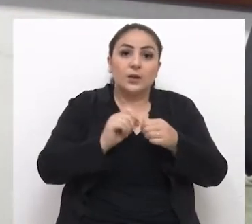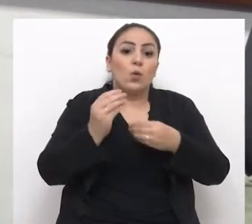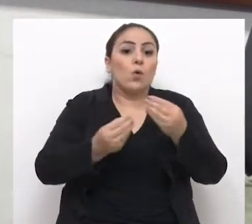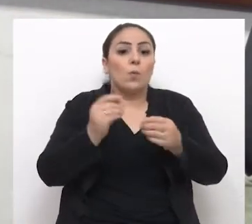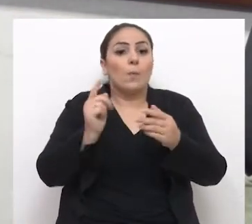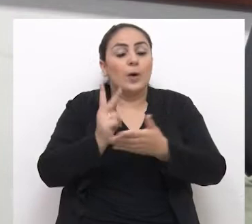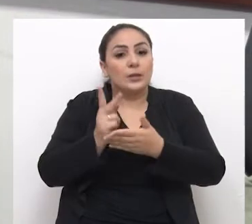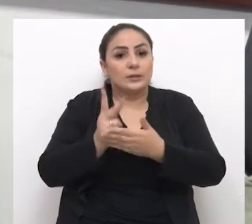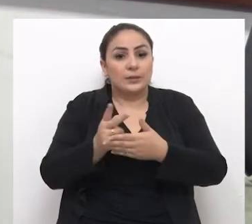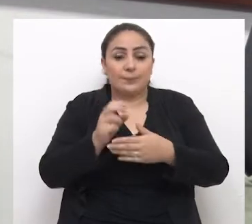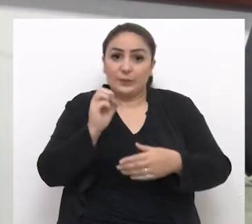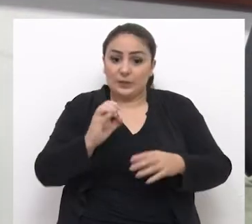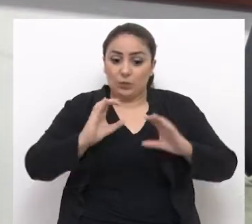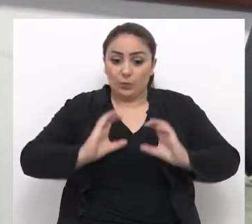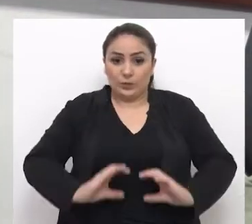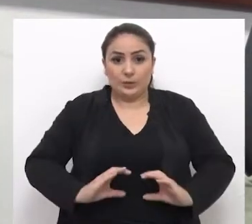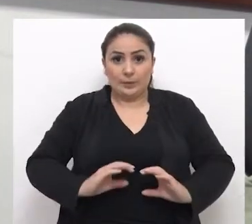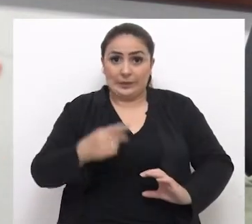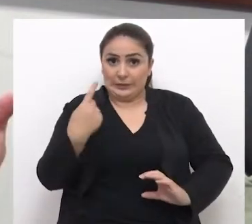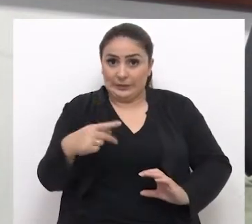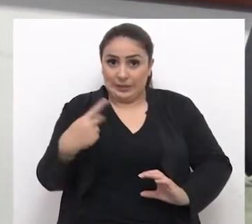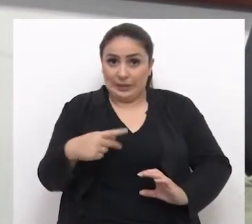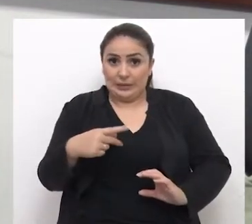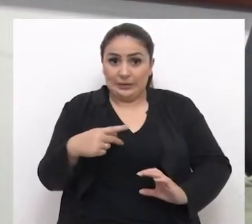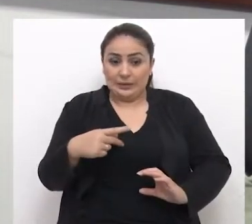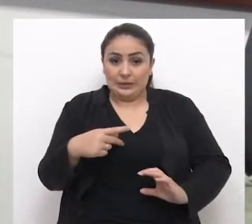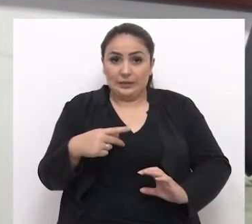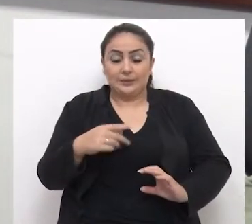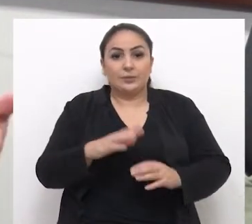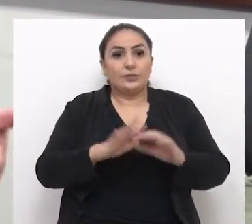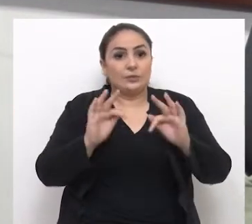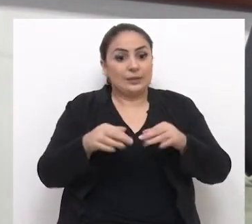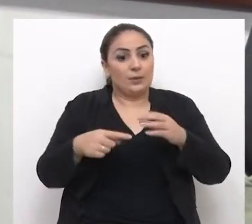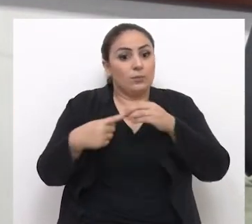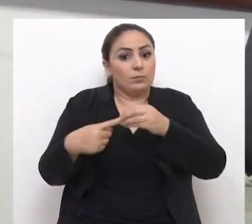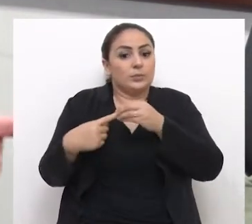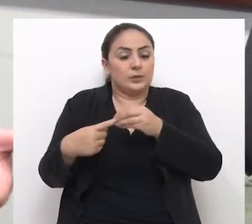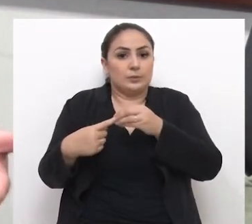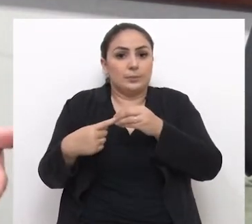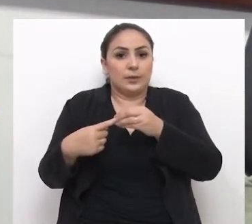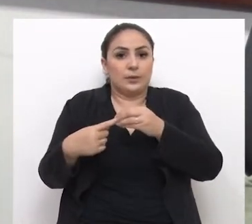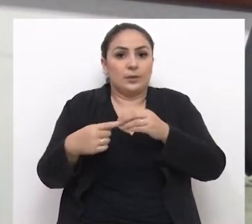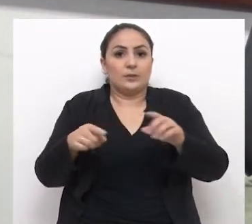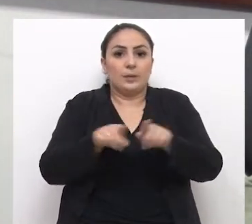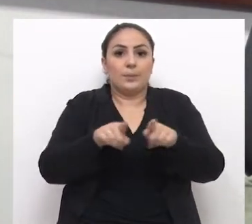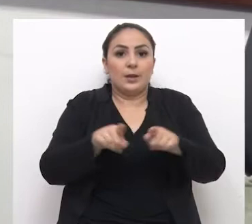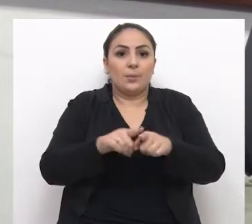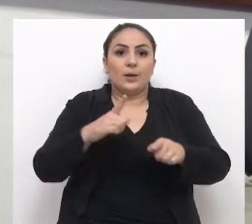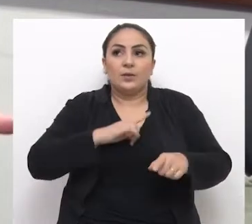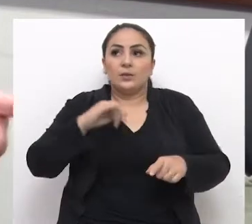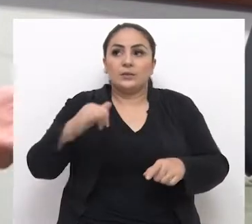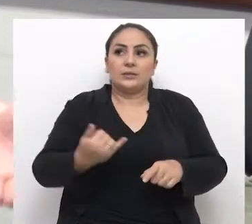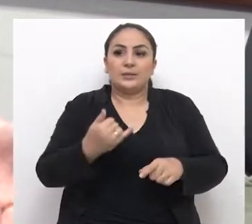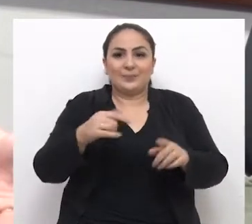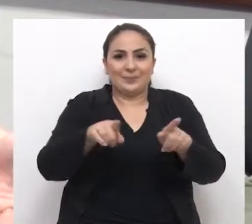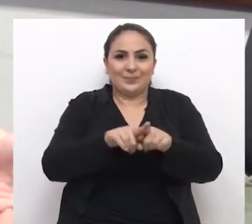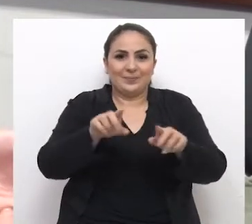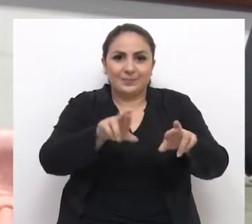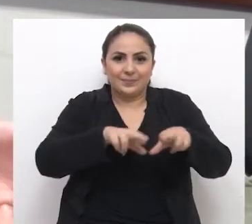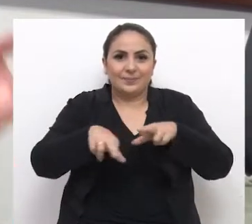ele pretende manter. Então, se o comportamento dele desbordar do principal, há uma grande chance que os